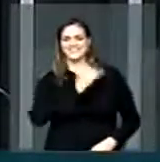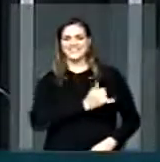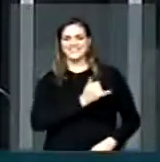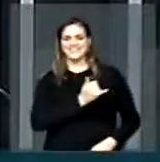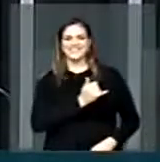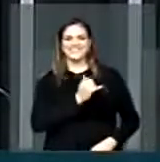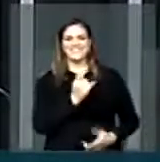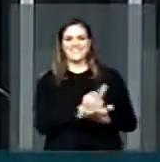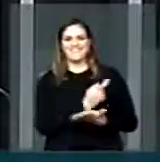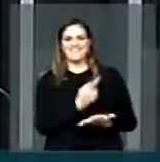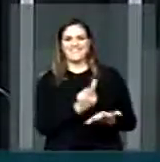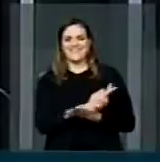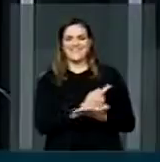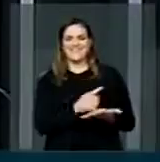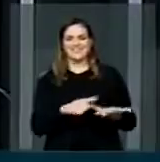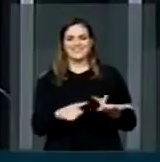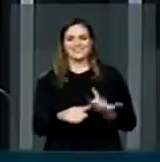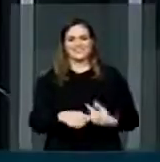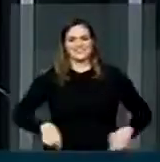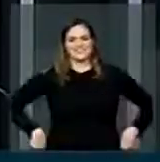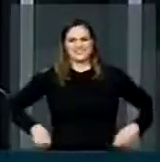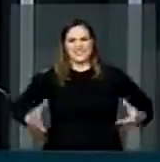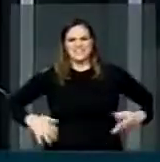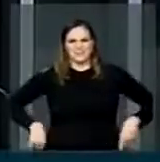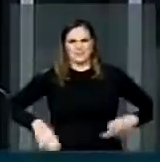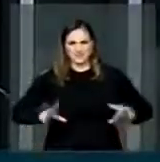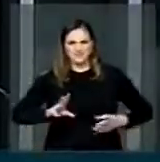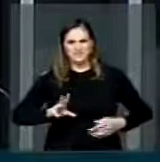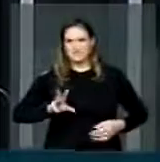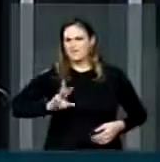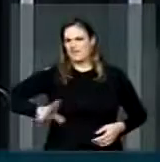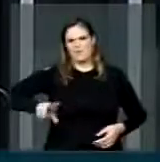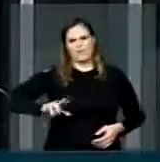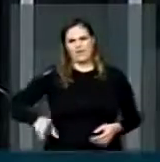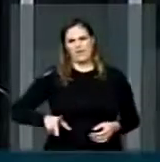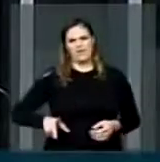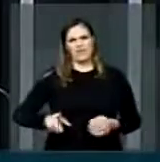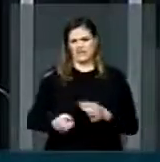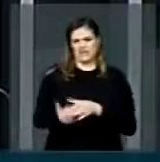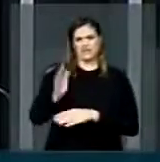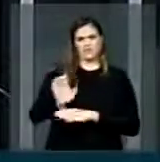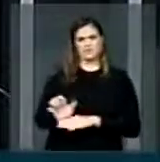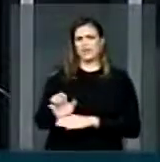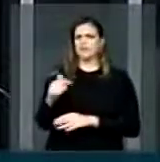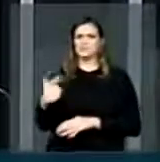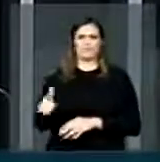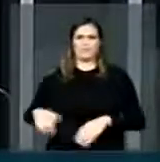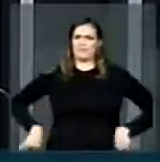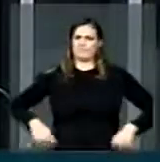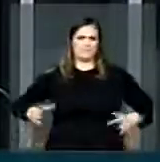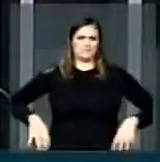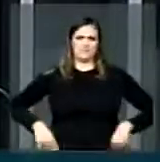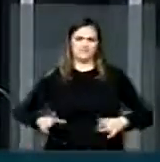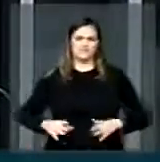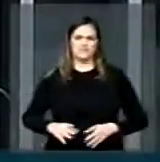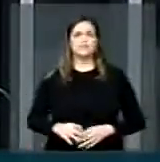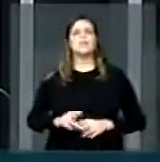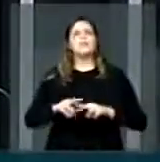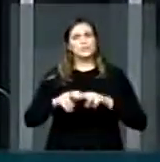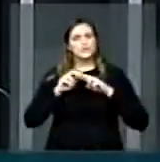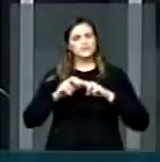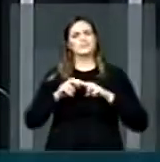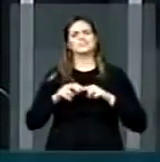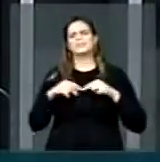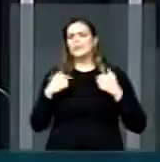errada de criação de despesas, não se cria despesa, coisa nenhuma, mas nós vamos continuar lutando para